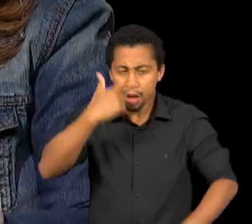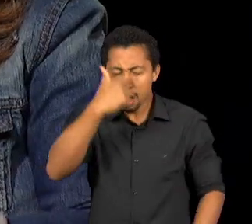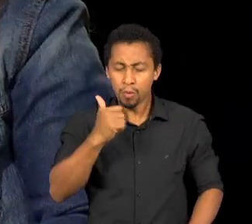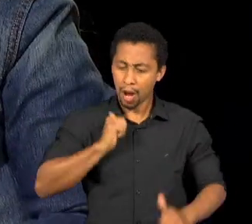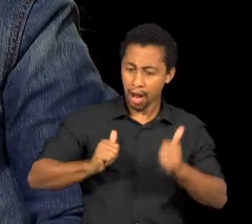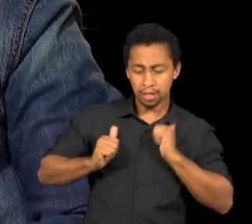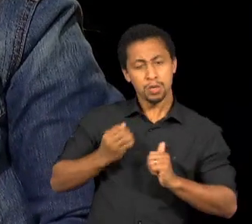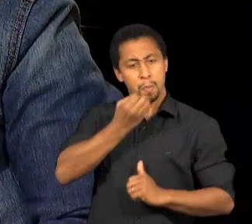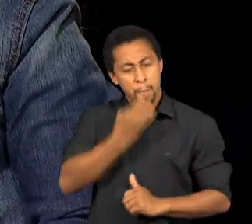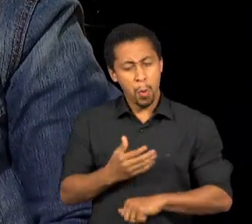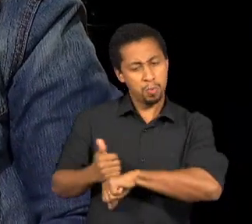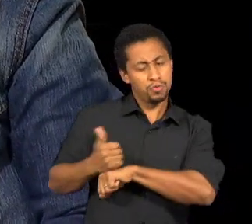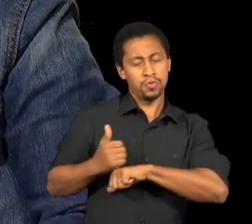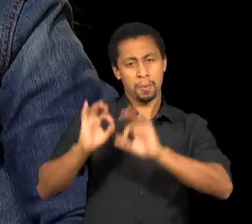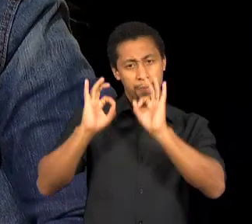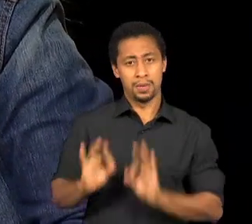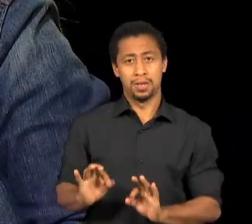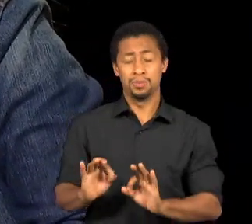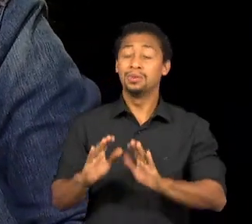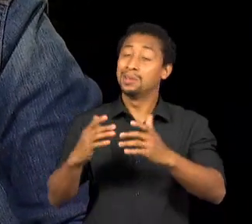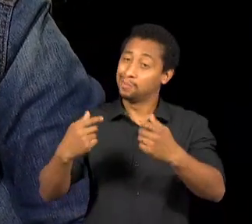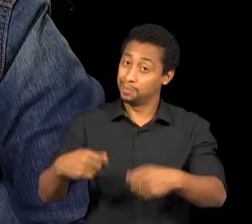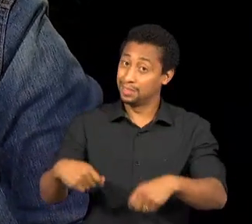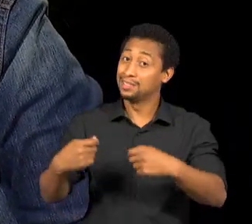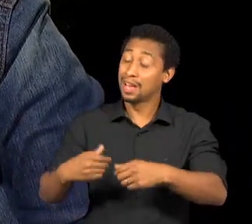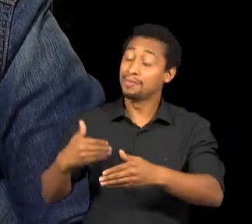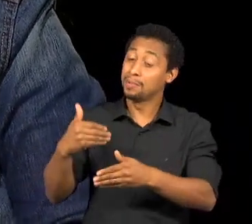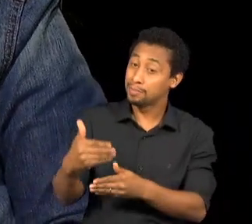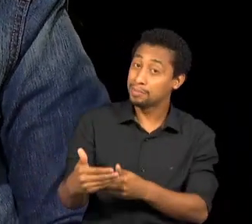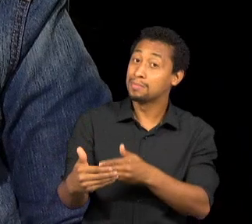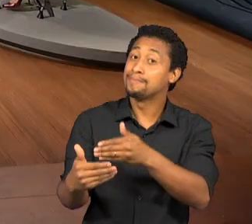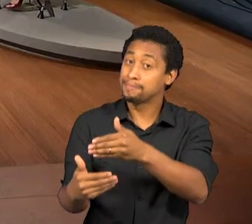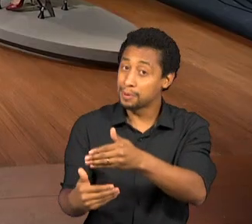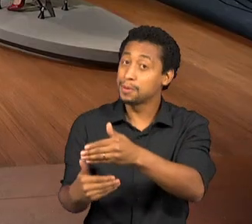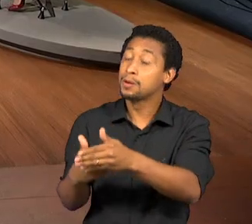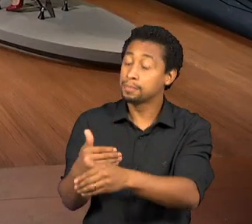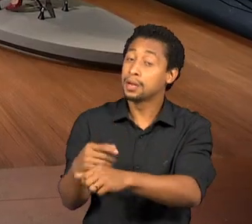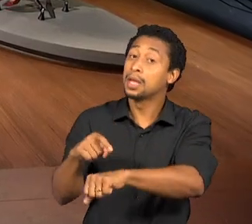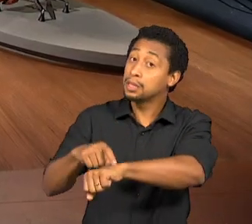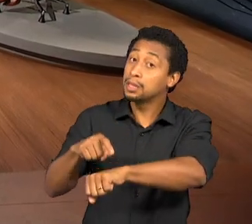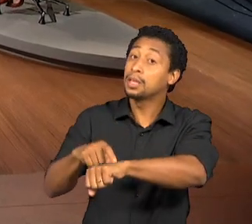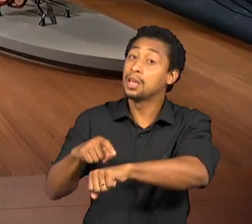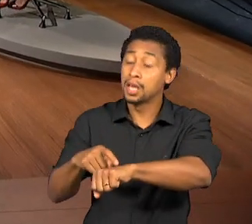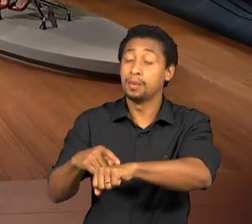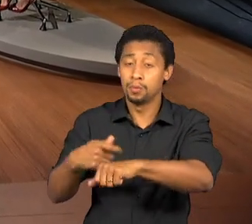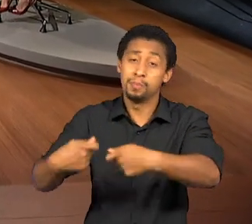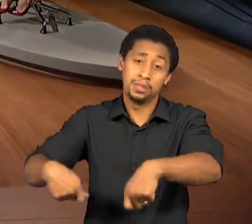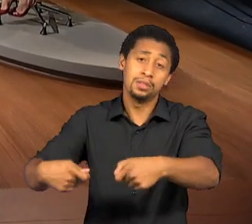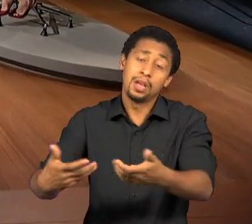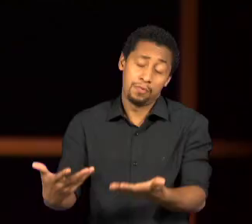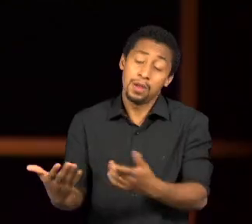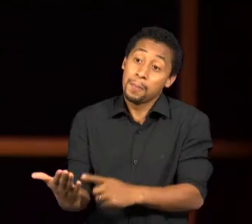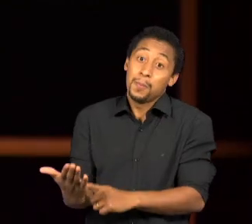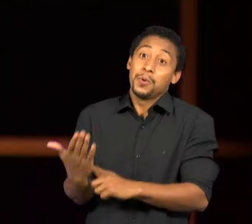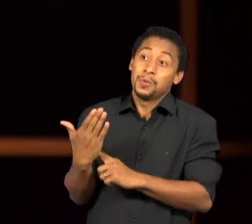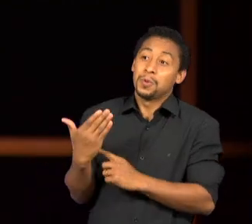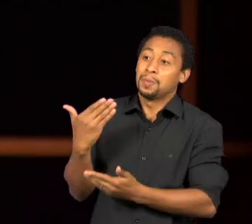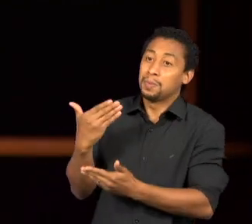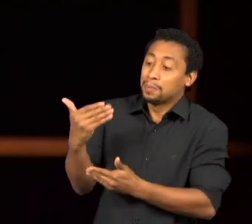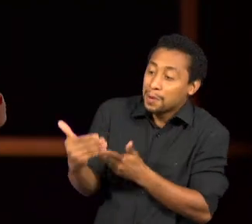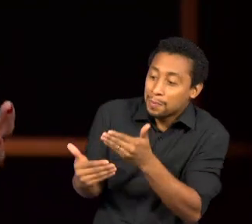E só o tempo, acho que, para mim, ia me mostrando isso. Foi me mostrando isso, na verdade. Então, vamos